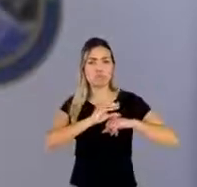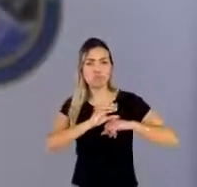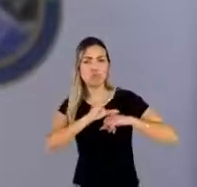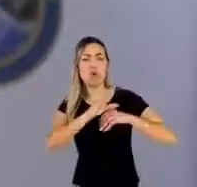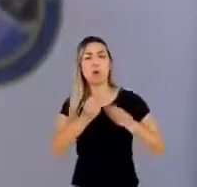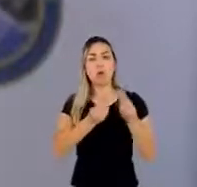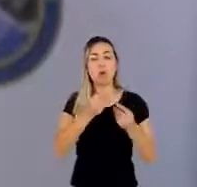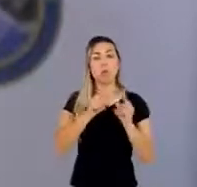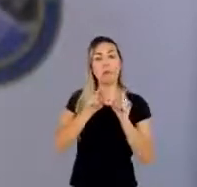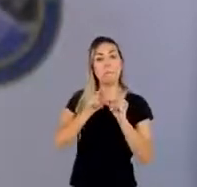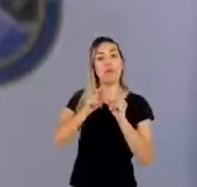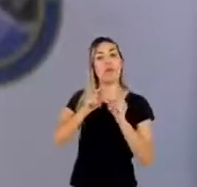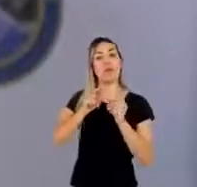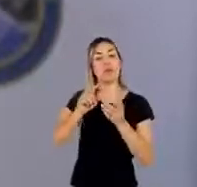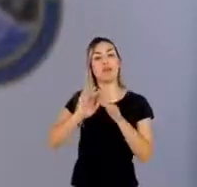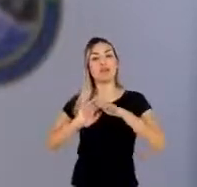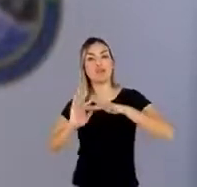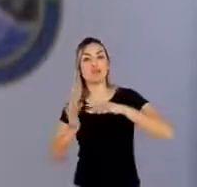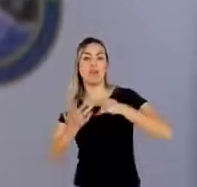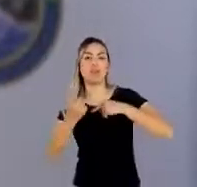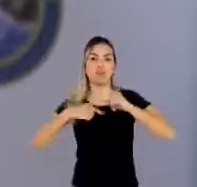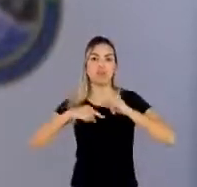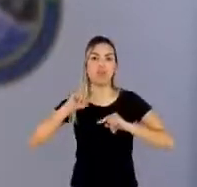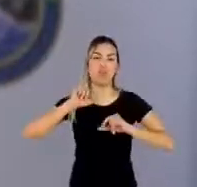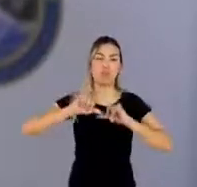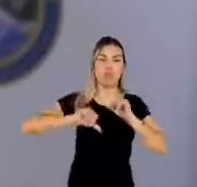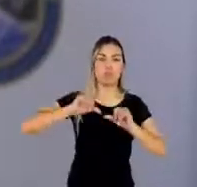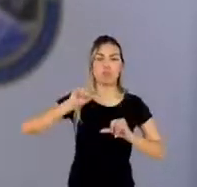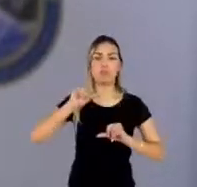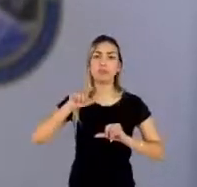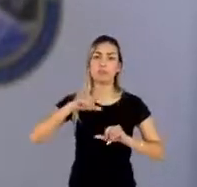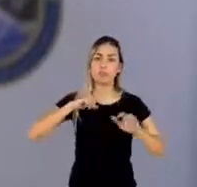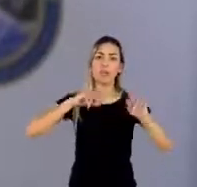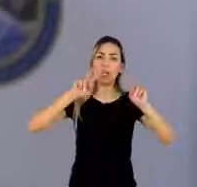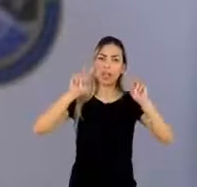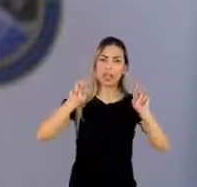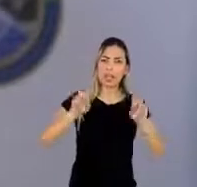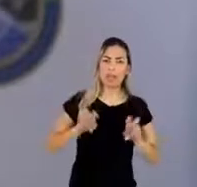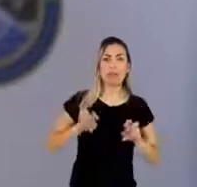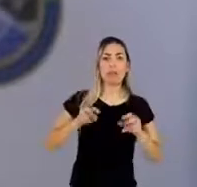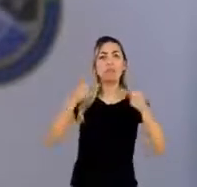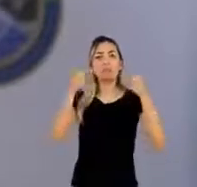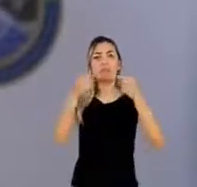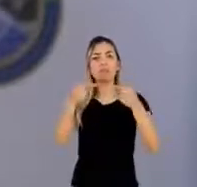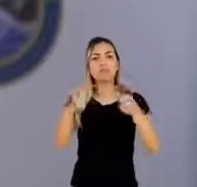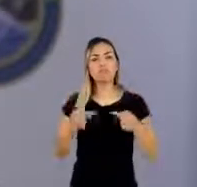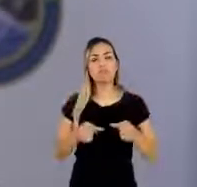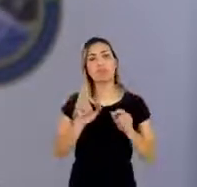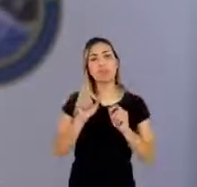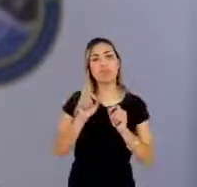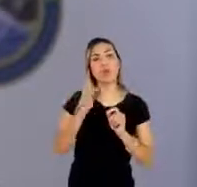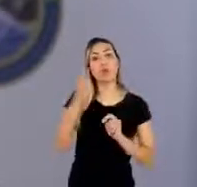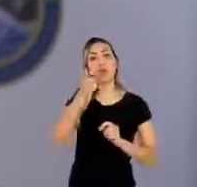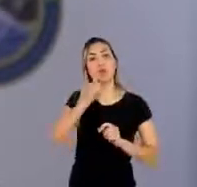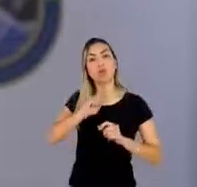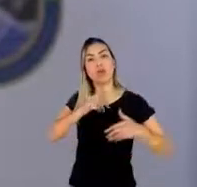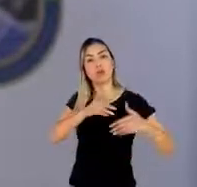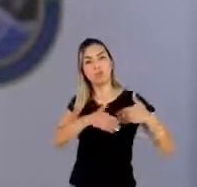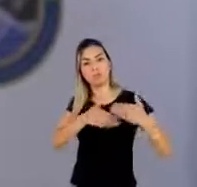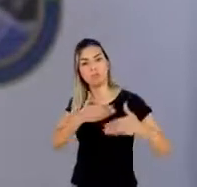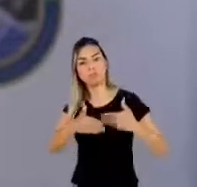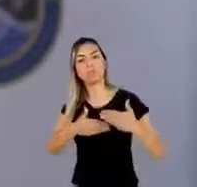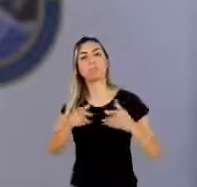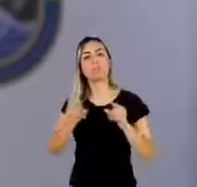temas intrinsecamente relacionados aos processos da digitalização e da DC a